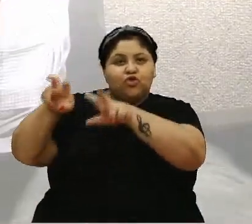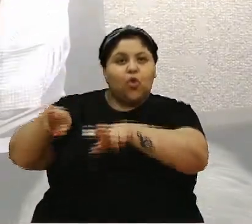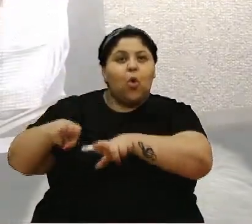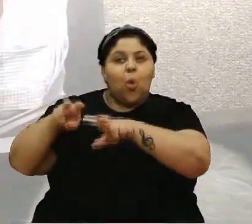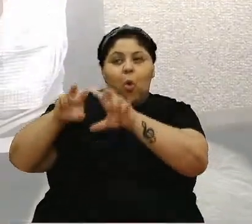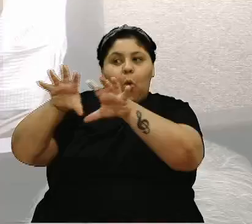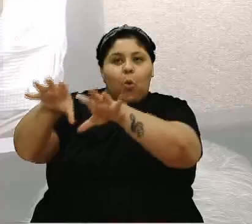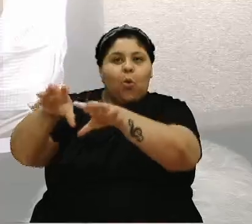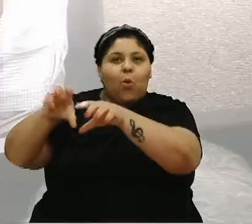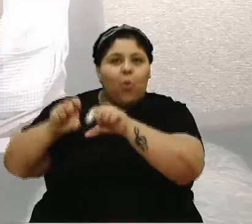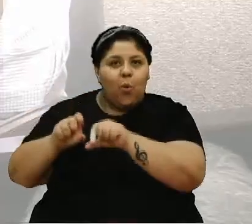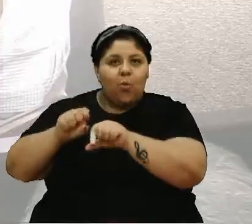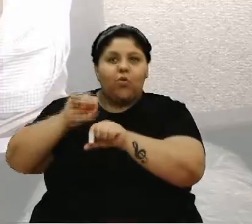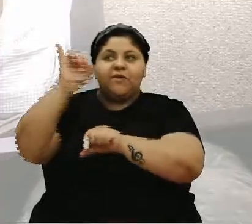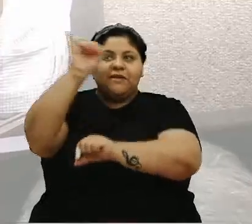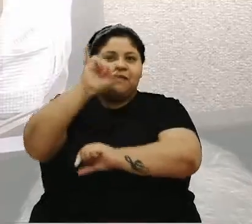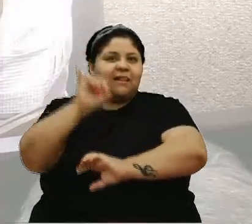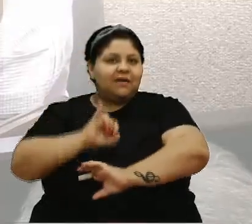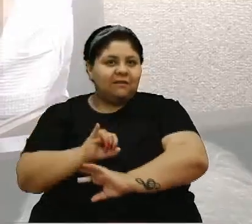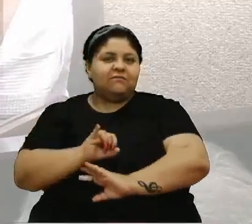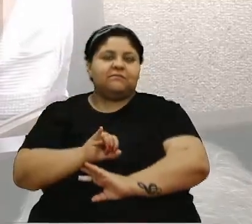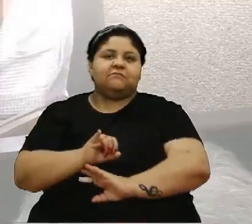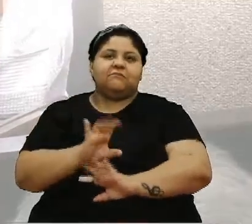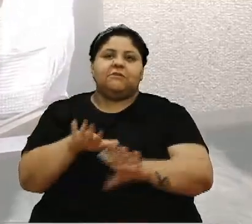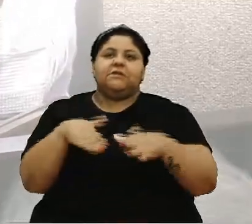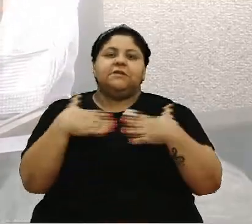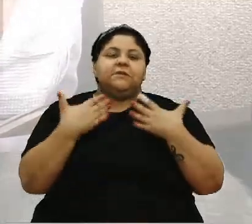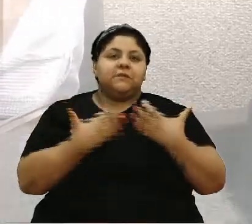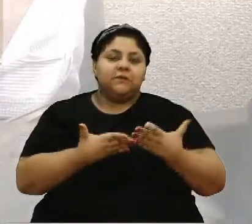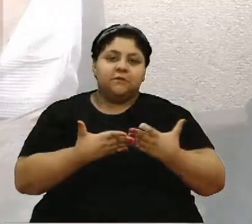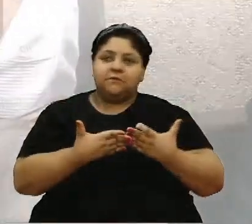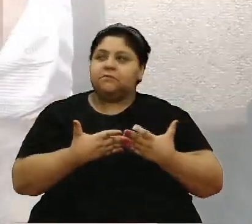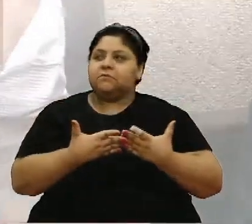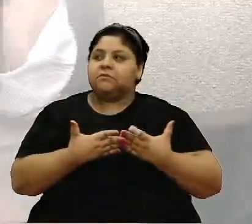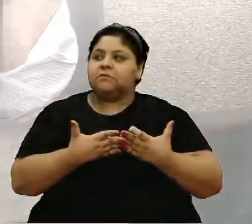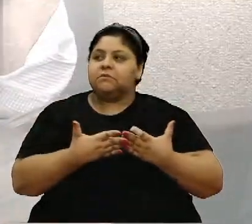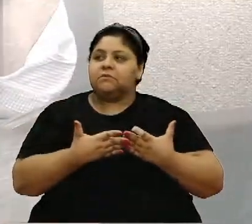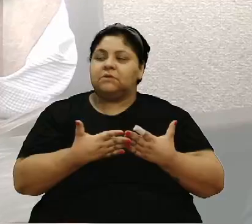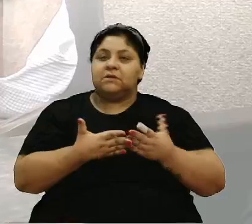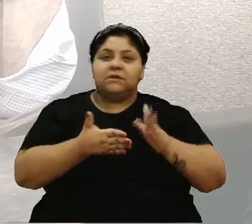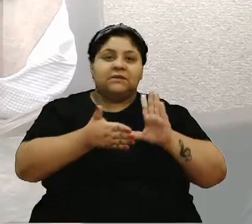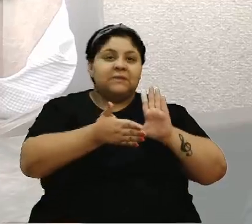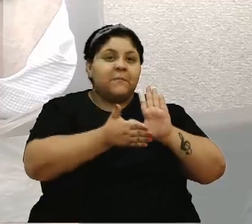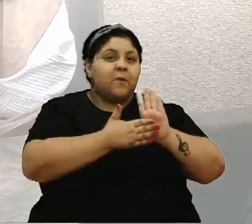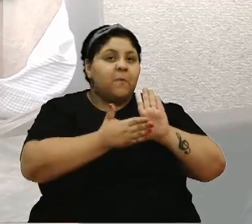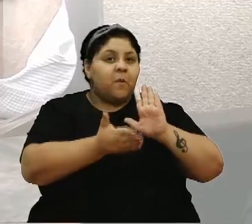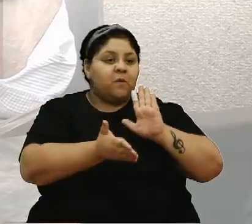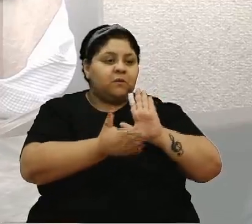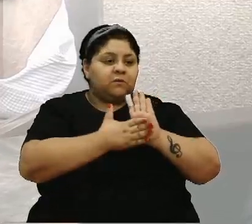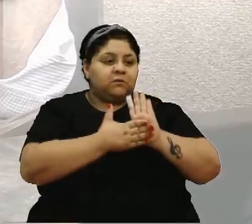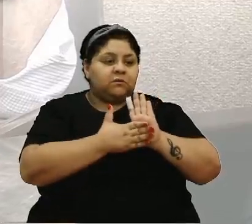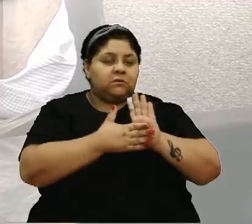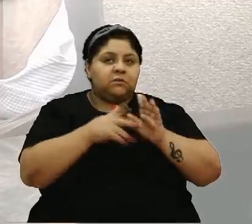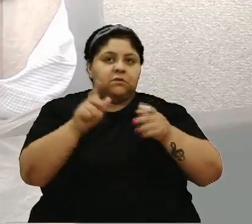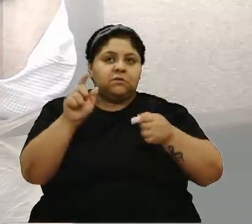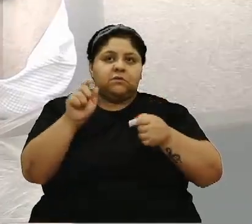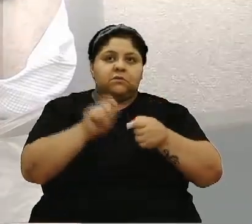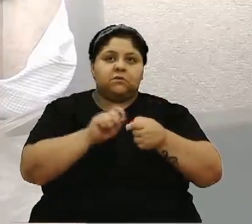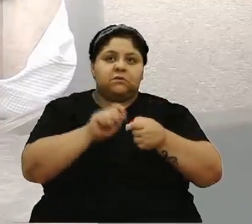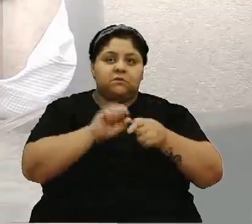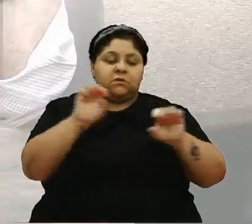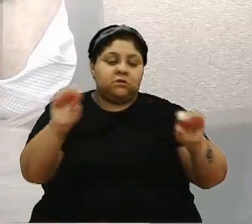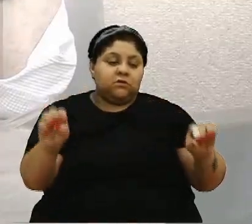pelos nossos italianos. Então, esta proposta de fazer com que a Festa